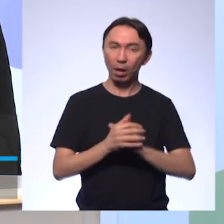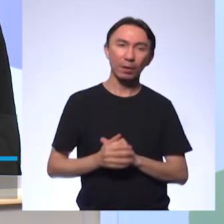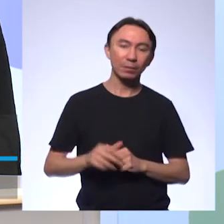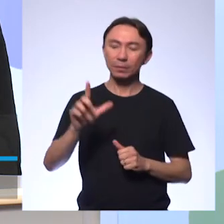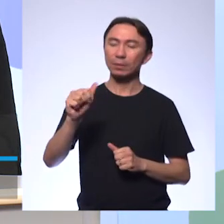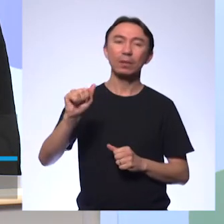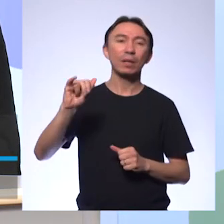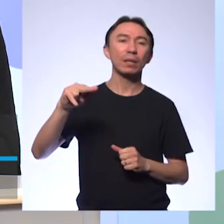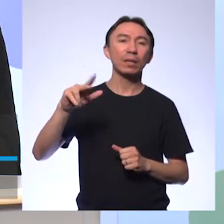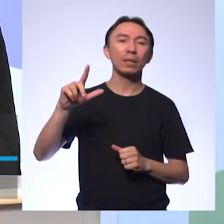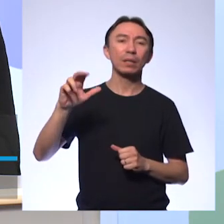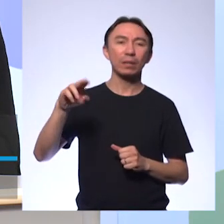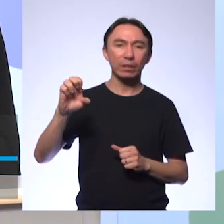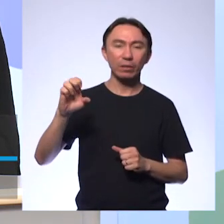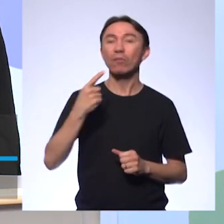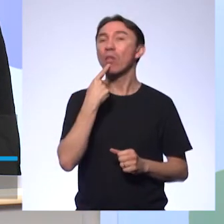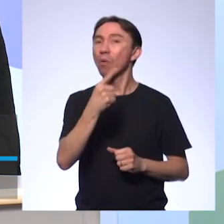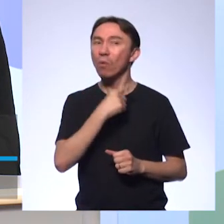diversos modelos.